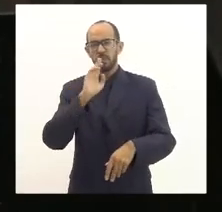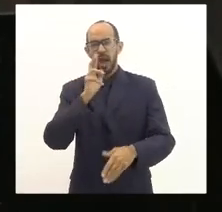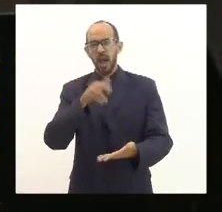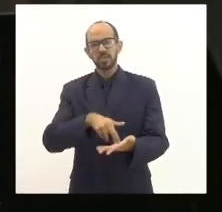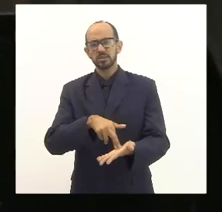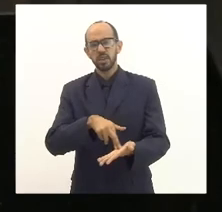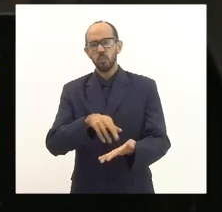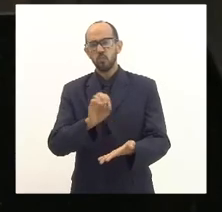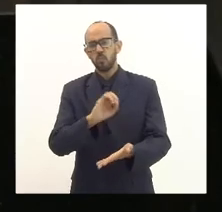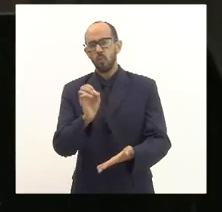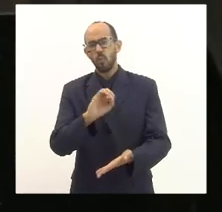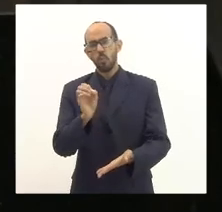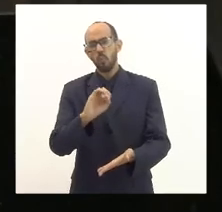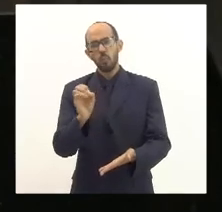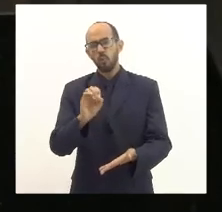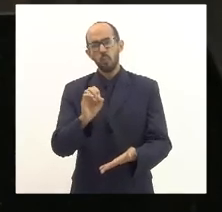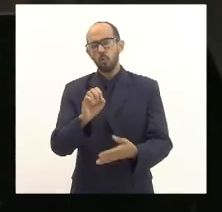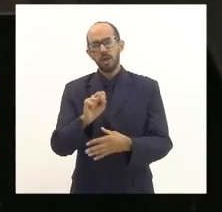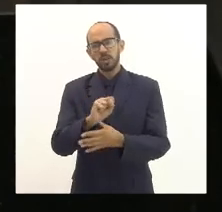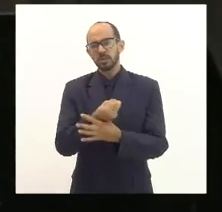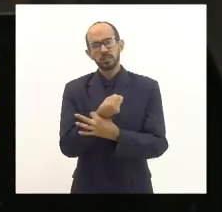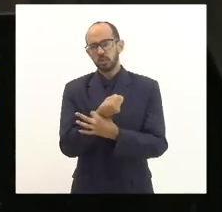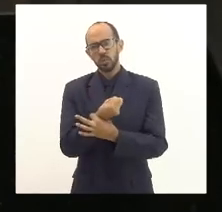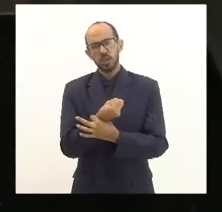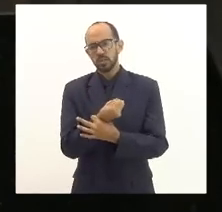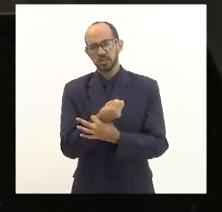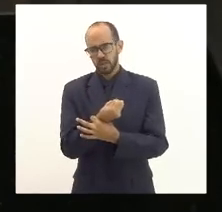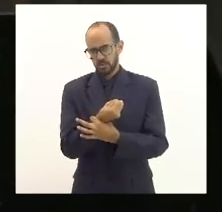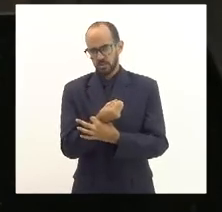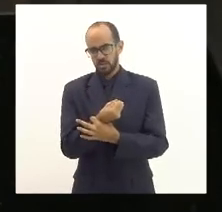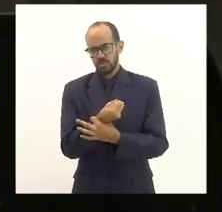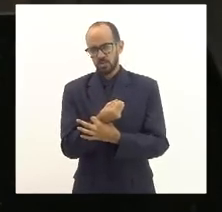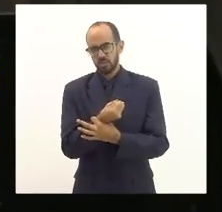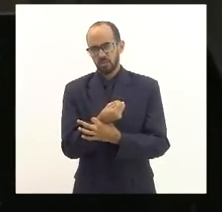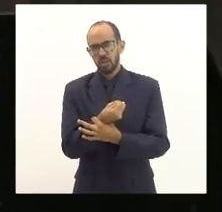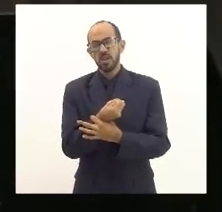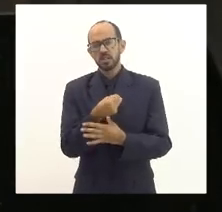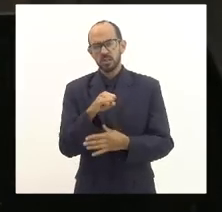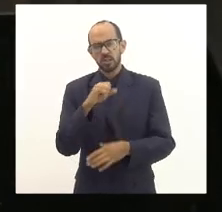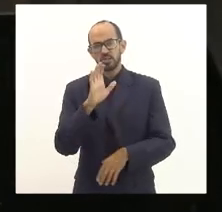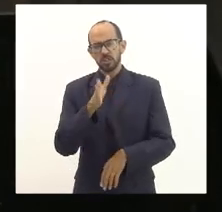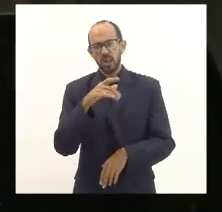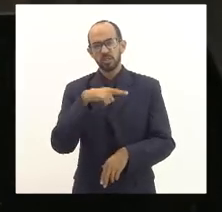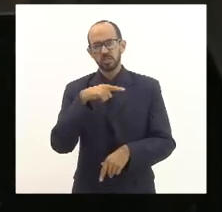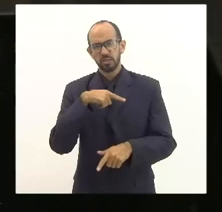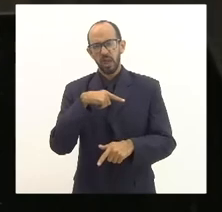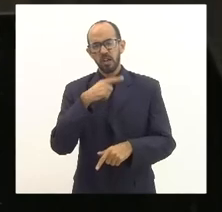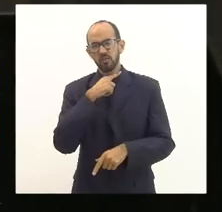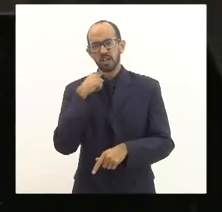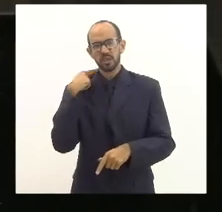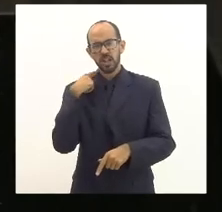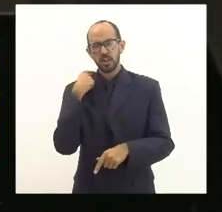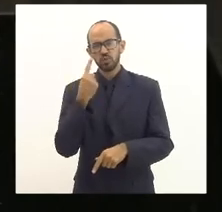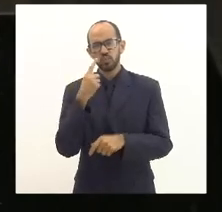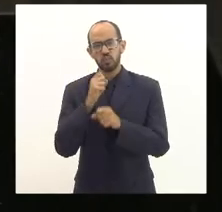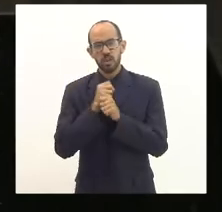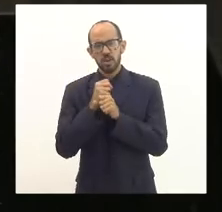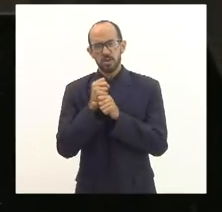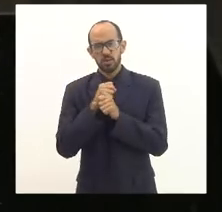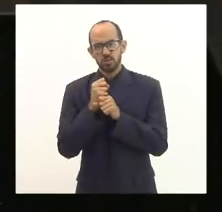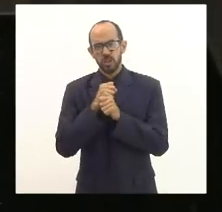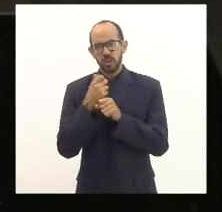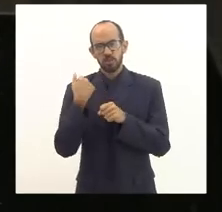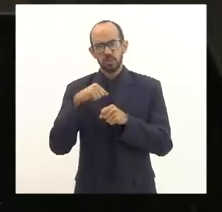buscar a segurança daquele usuário porque se já uma certificação com validade de um ano essa certificação